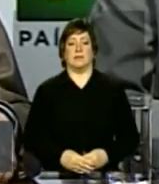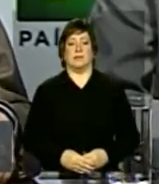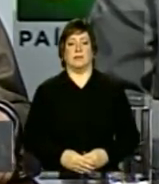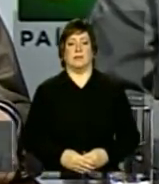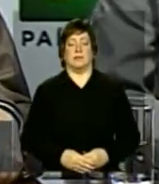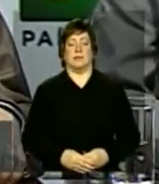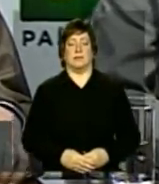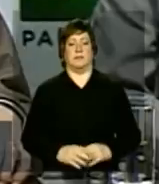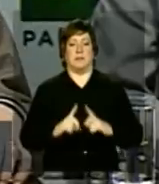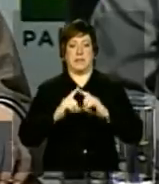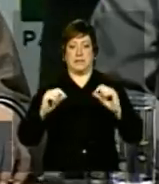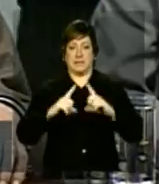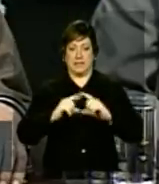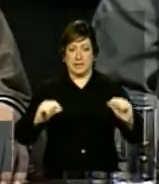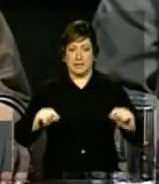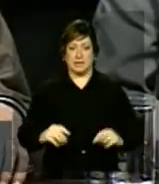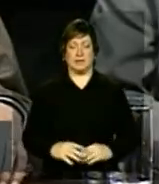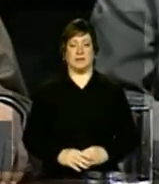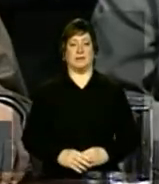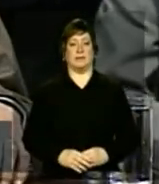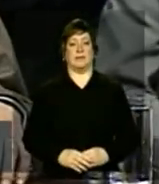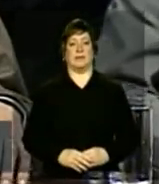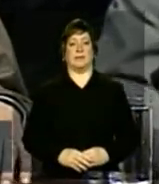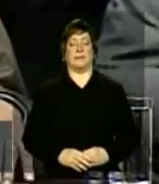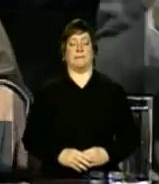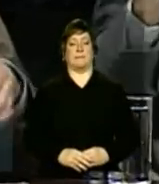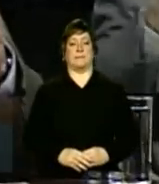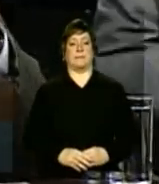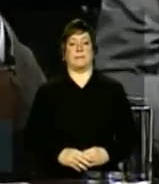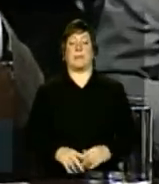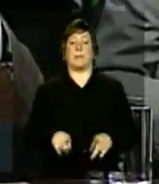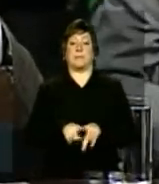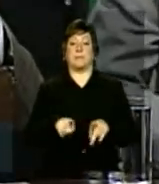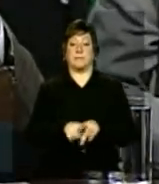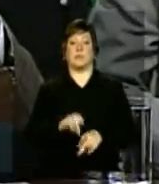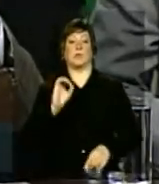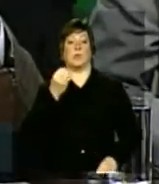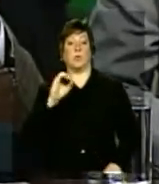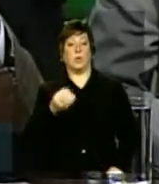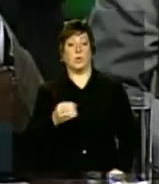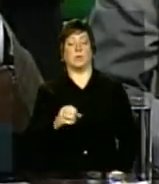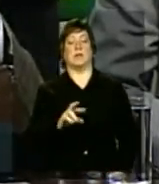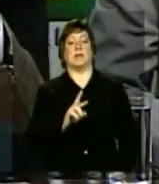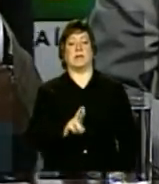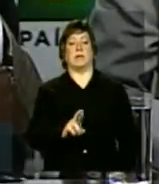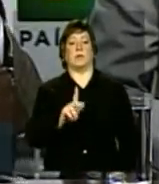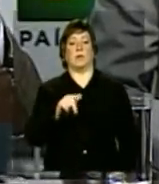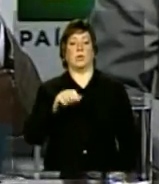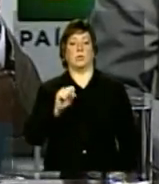de Brasília ah do Rio Grande do Sul nosso